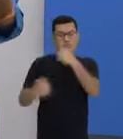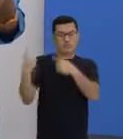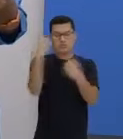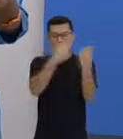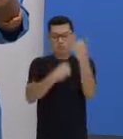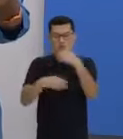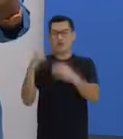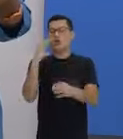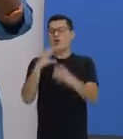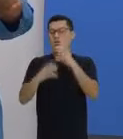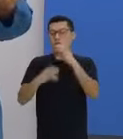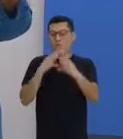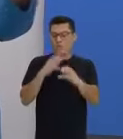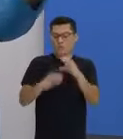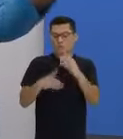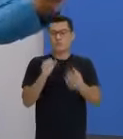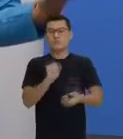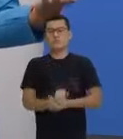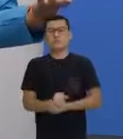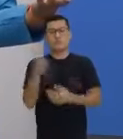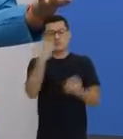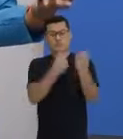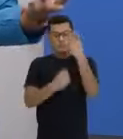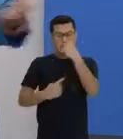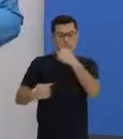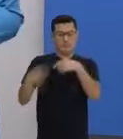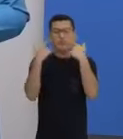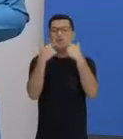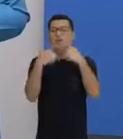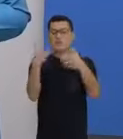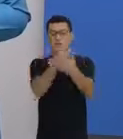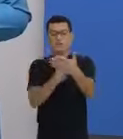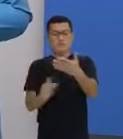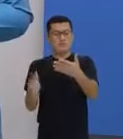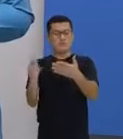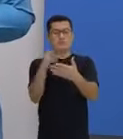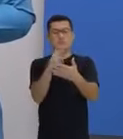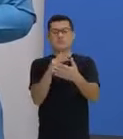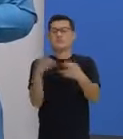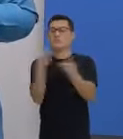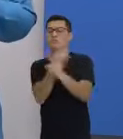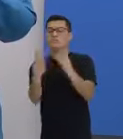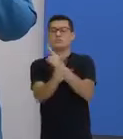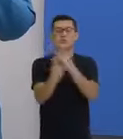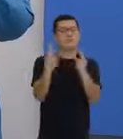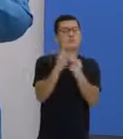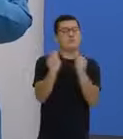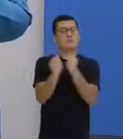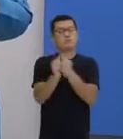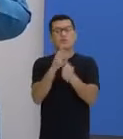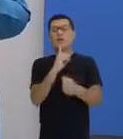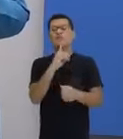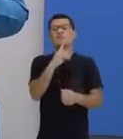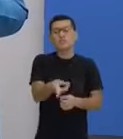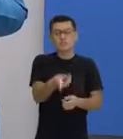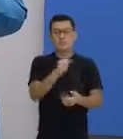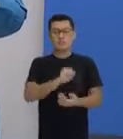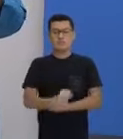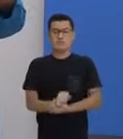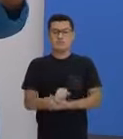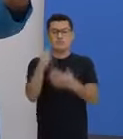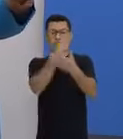e o comunicar o expressar nas linguagens artísticas ele está relacionado ao dizer